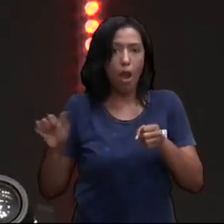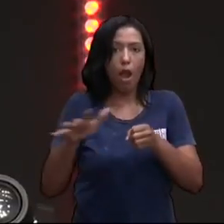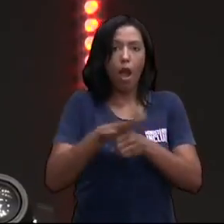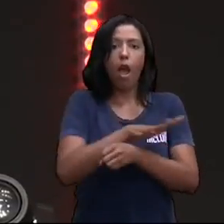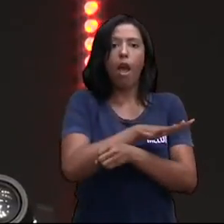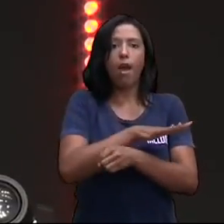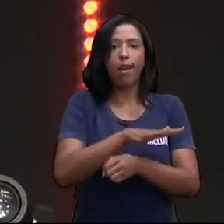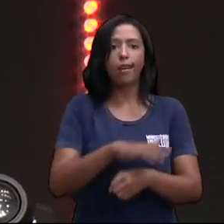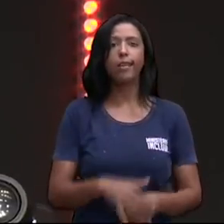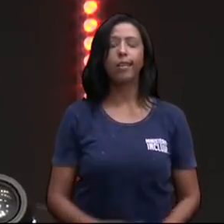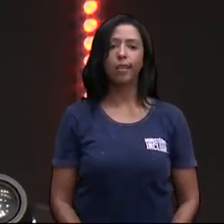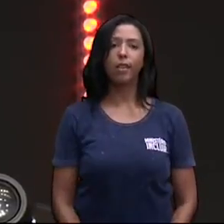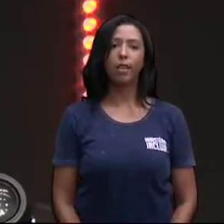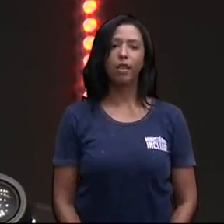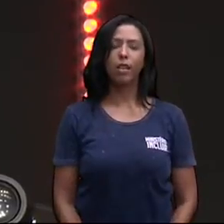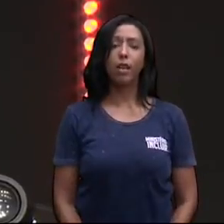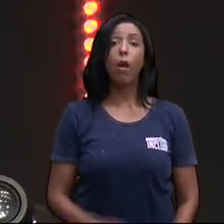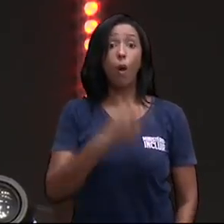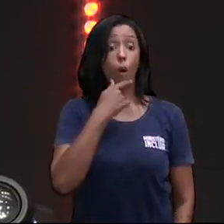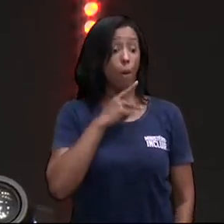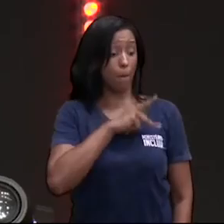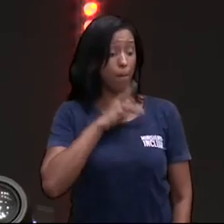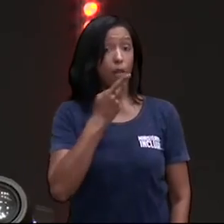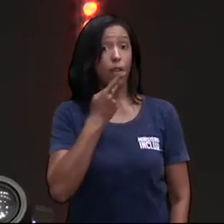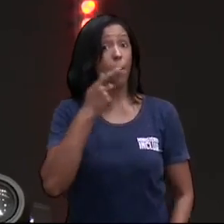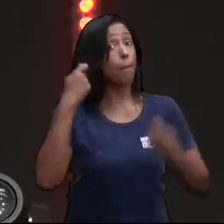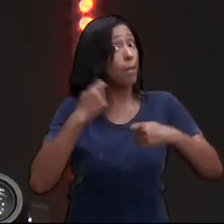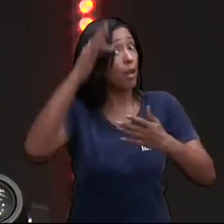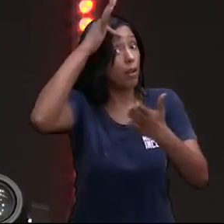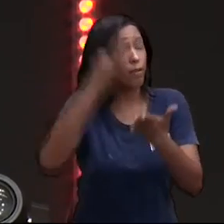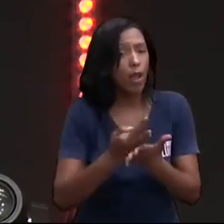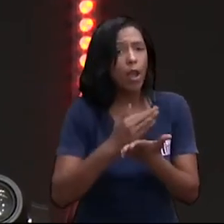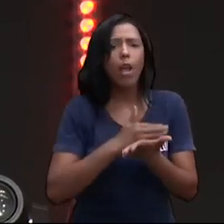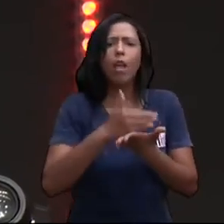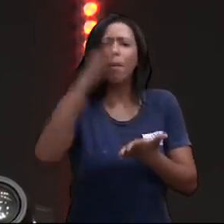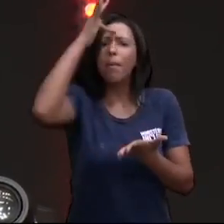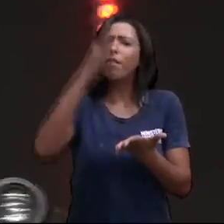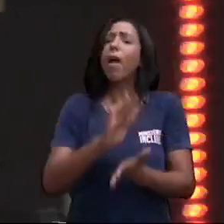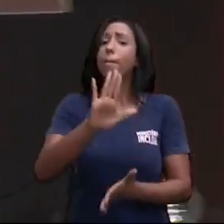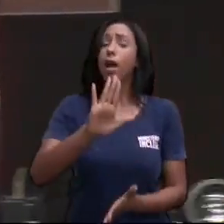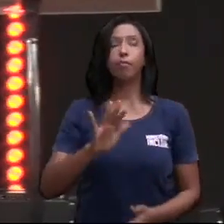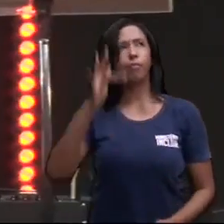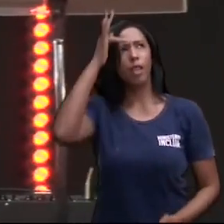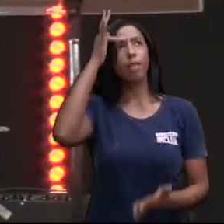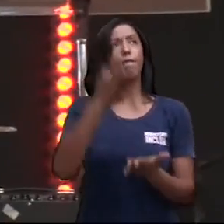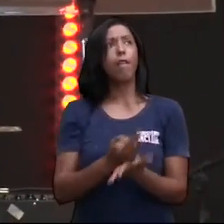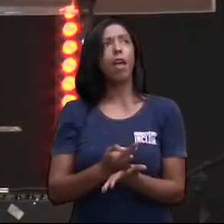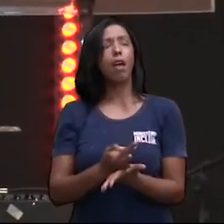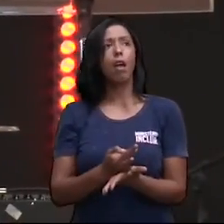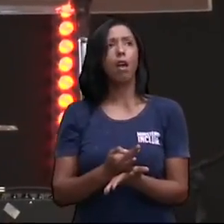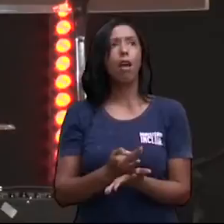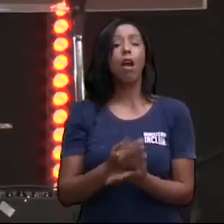de Deus mediante a fé Tudo começa com a fé agora essa fé só